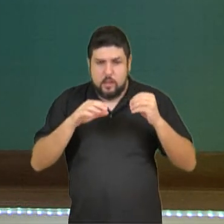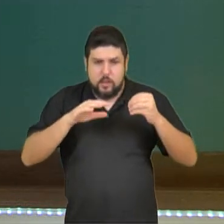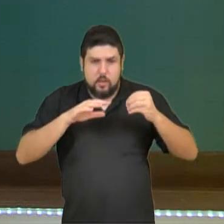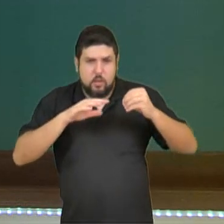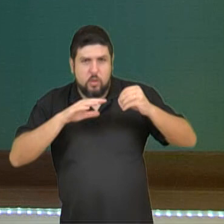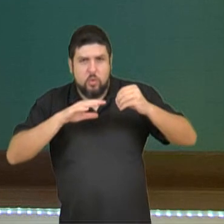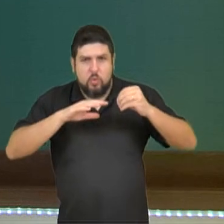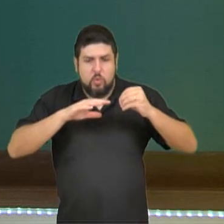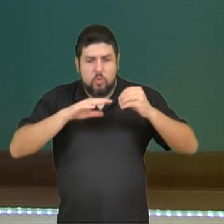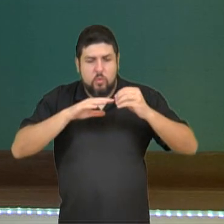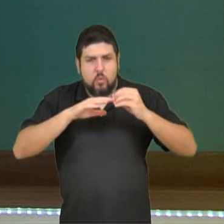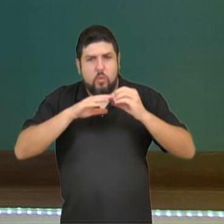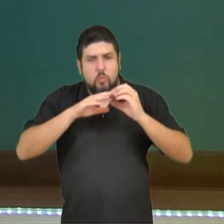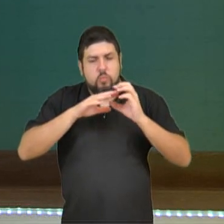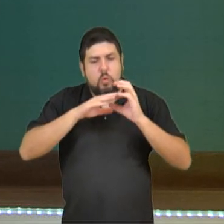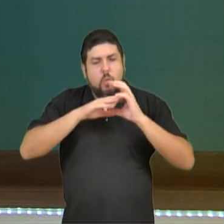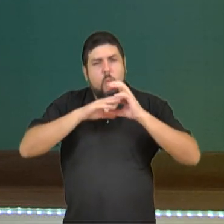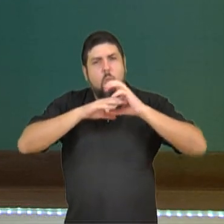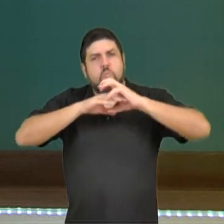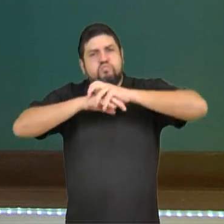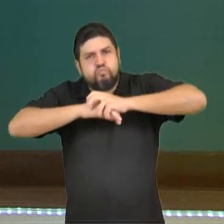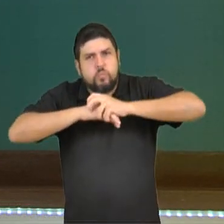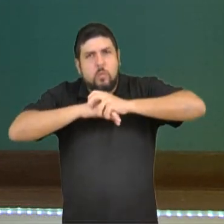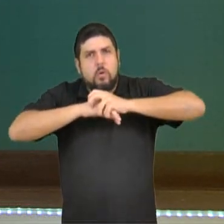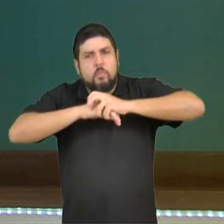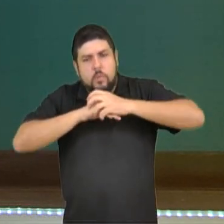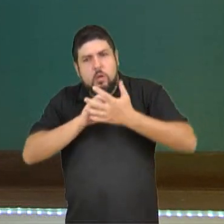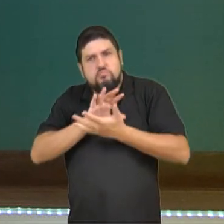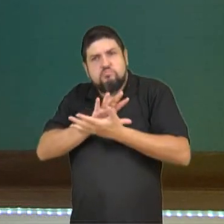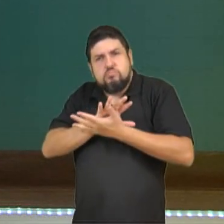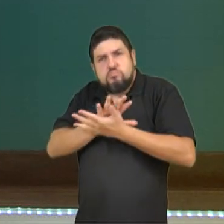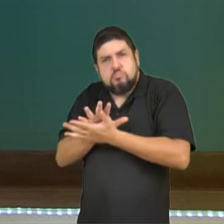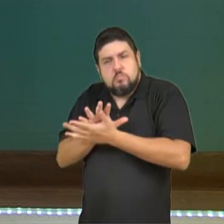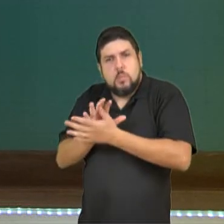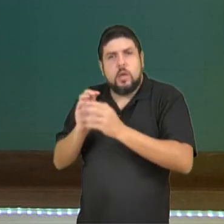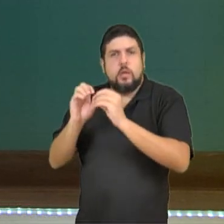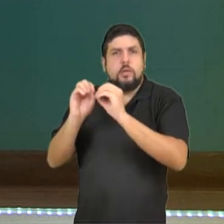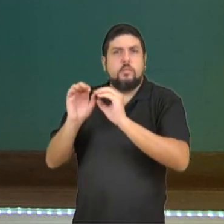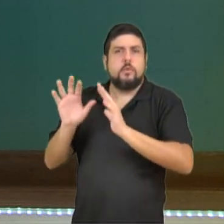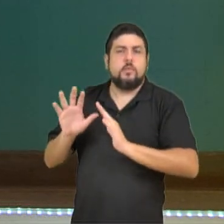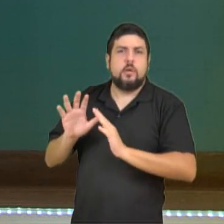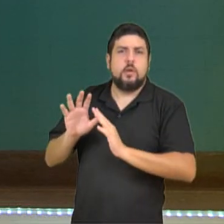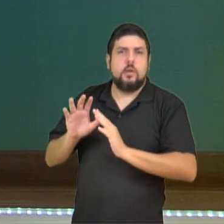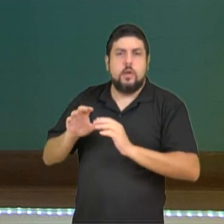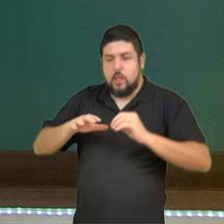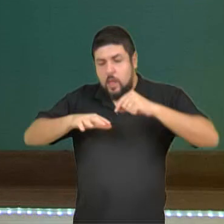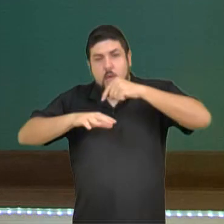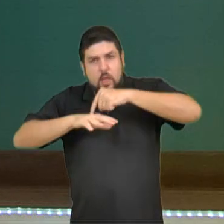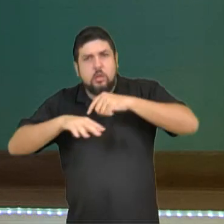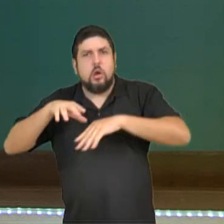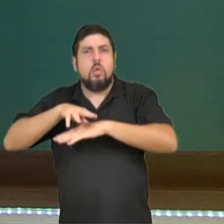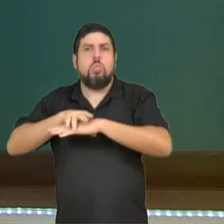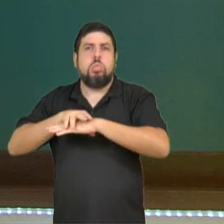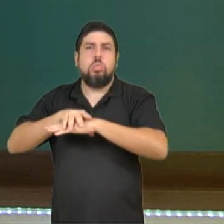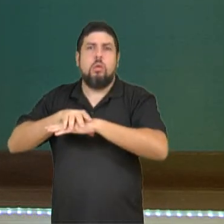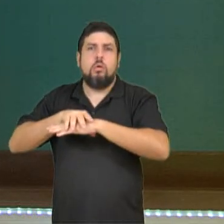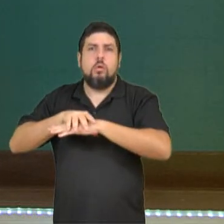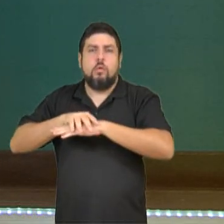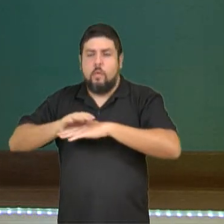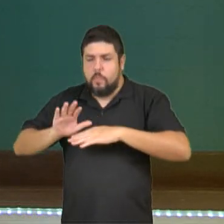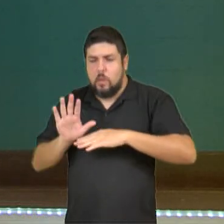e engole, digamos assim, essa bactéria e destrói ela, tá?